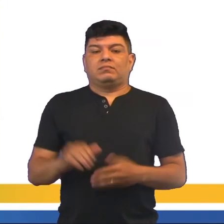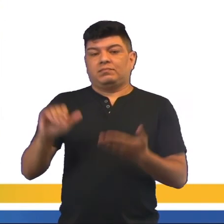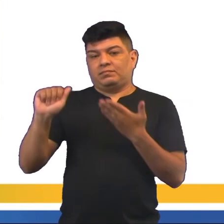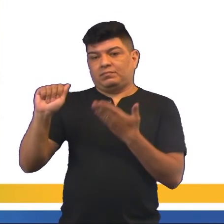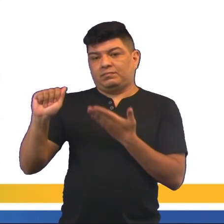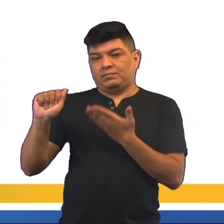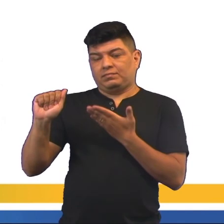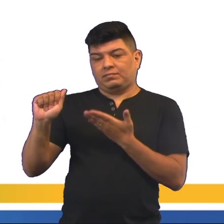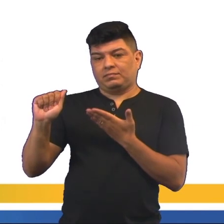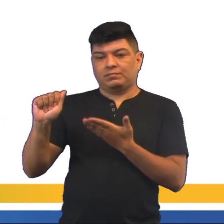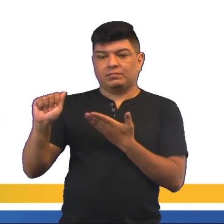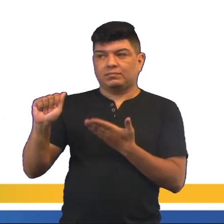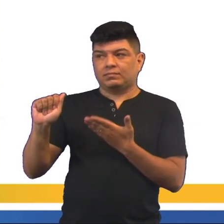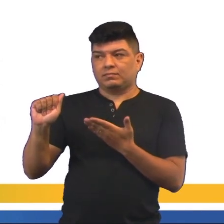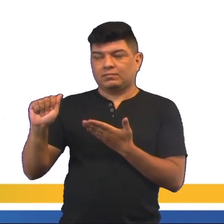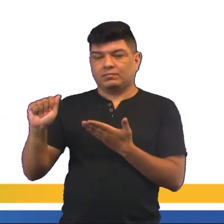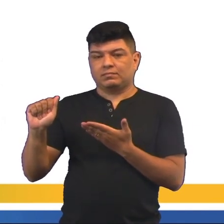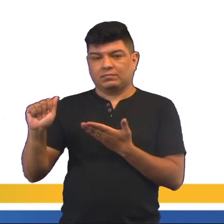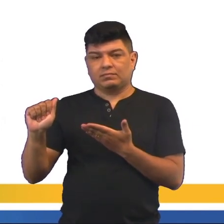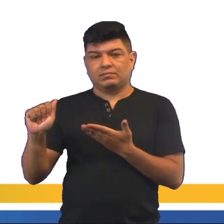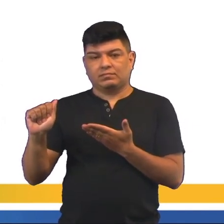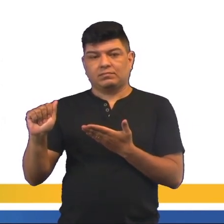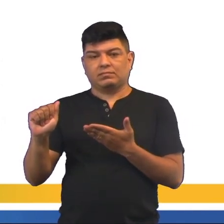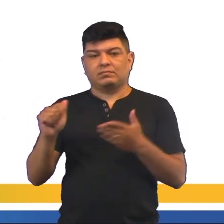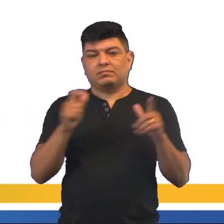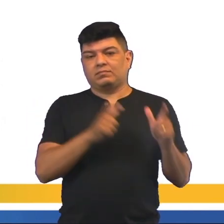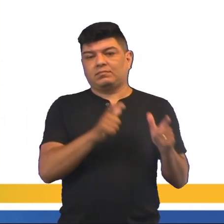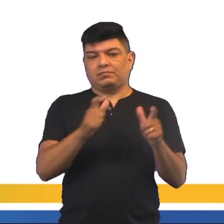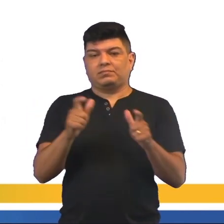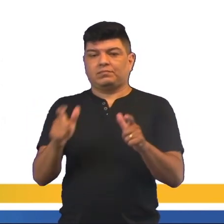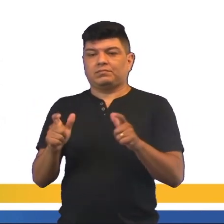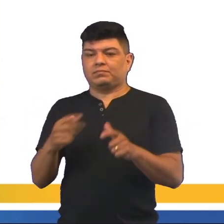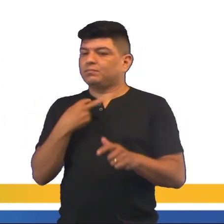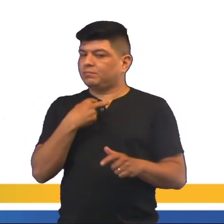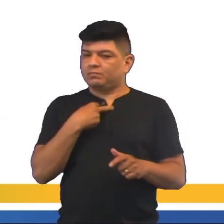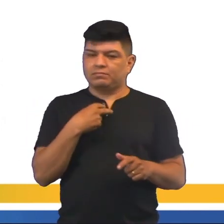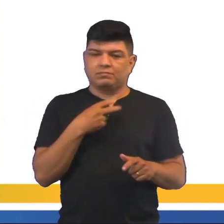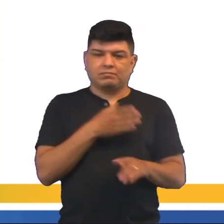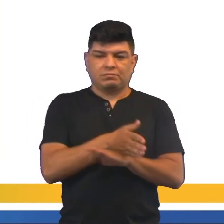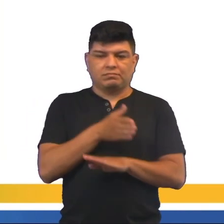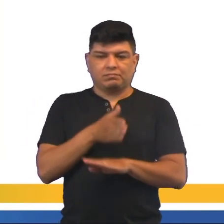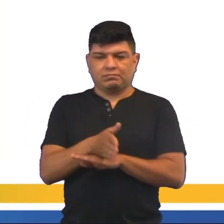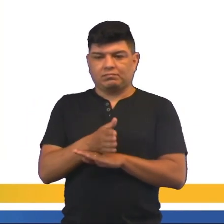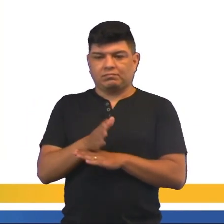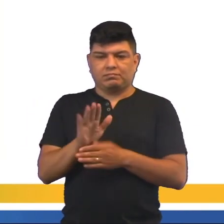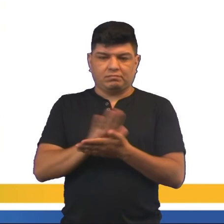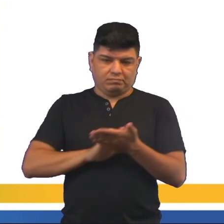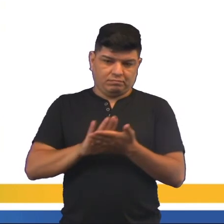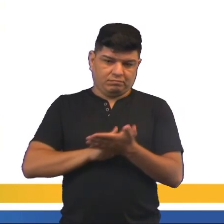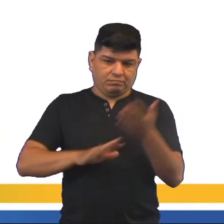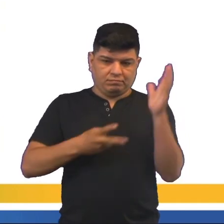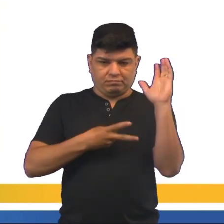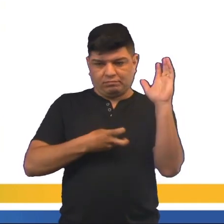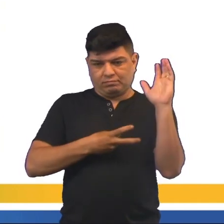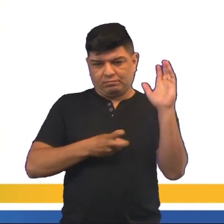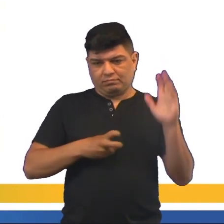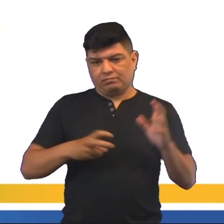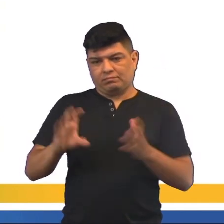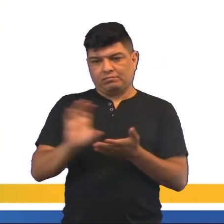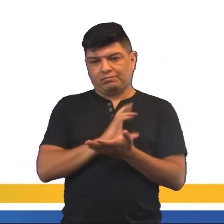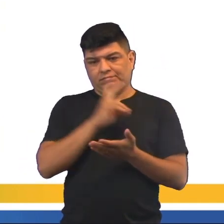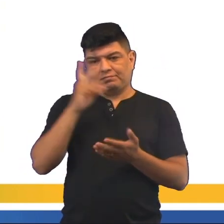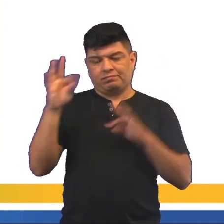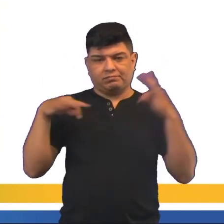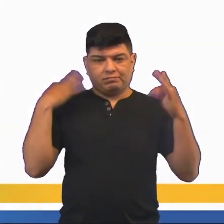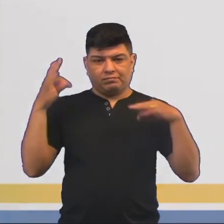Nesse caso, gente, vai ser a letra A. Nas unidades de conservação não é permitido nenhum tipo de exploração dos recursos naturais,